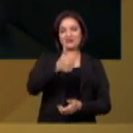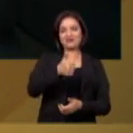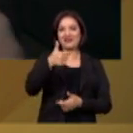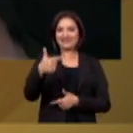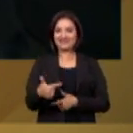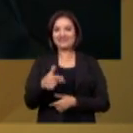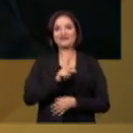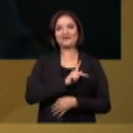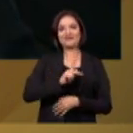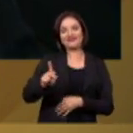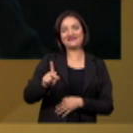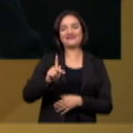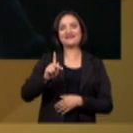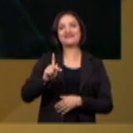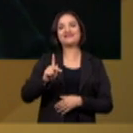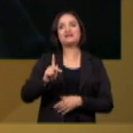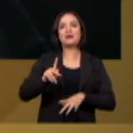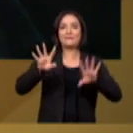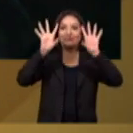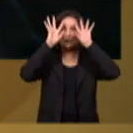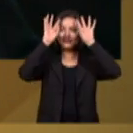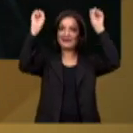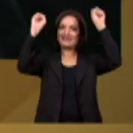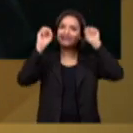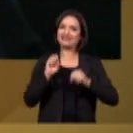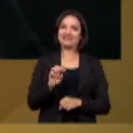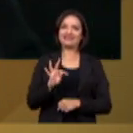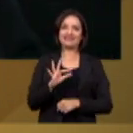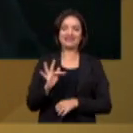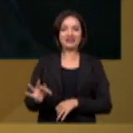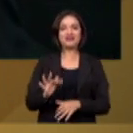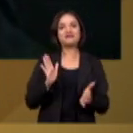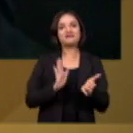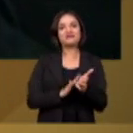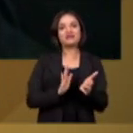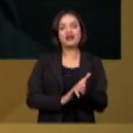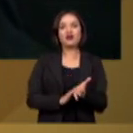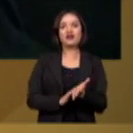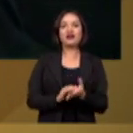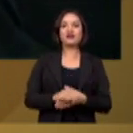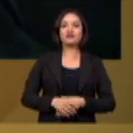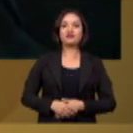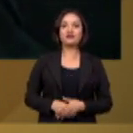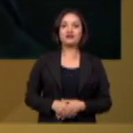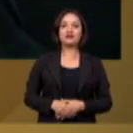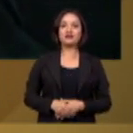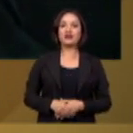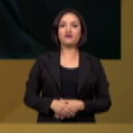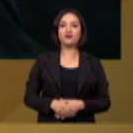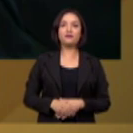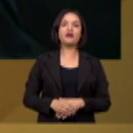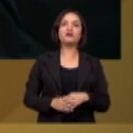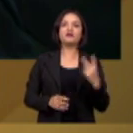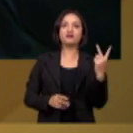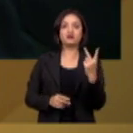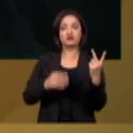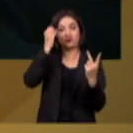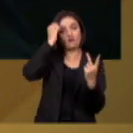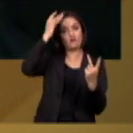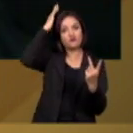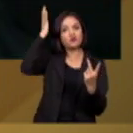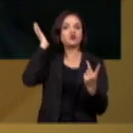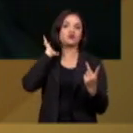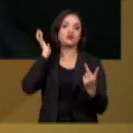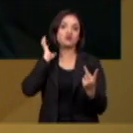do sul parabéns aos amigos do município sua lista e correta relacionado